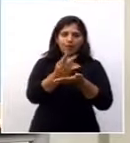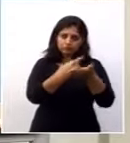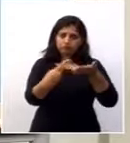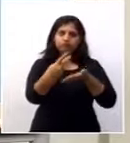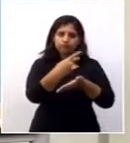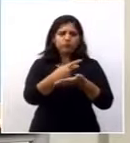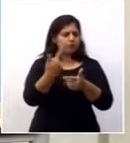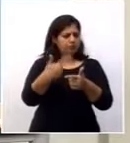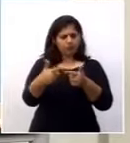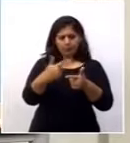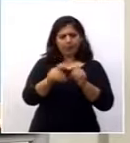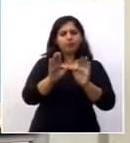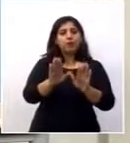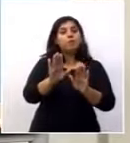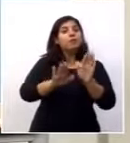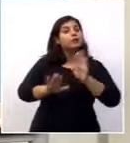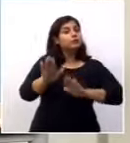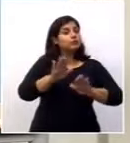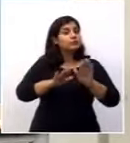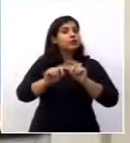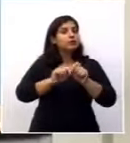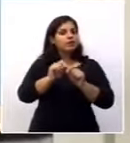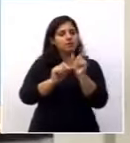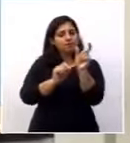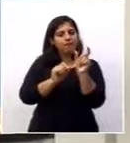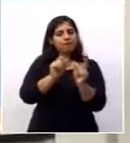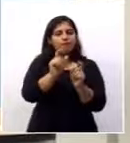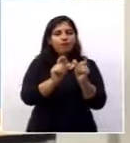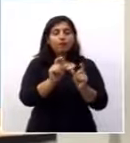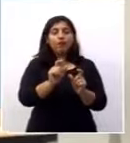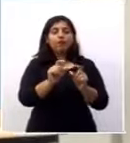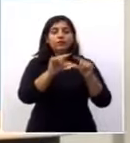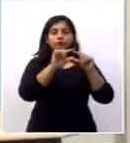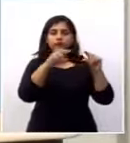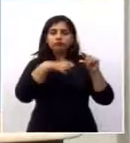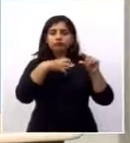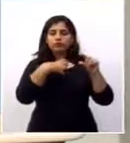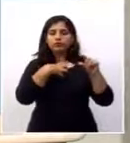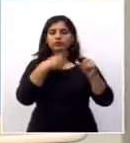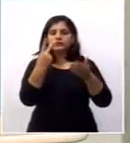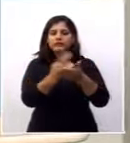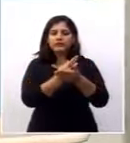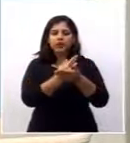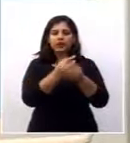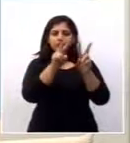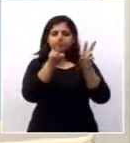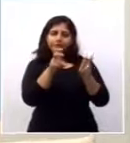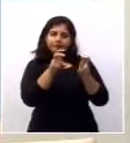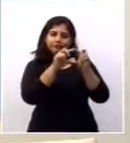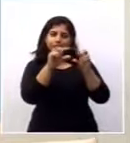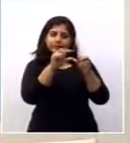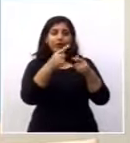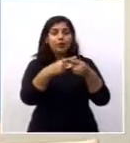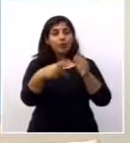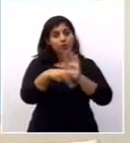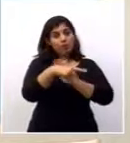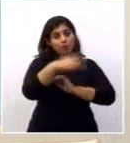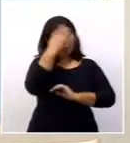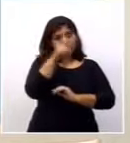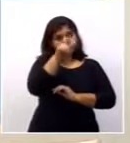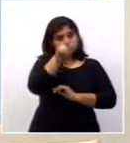não tem problema. Só tomem cuidado com algumas palavrinhas que às vezes estão escritas de uma forma errada, né? Porque faz parte